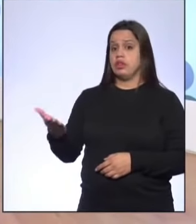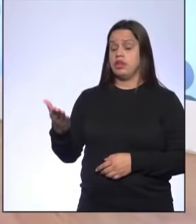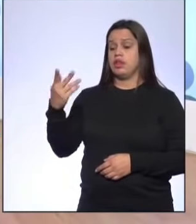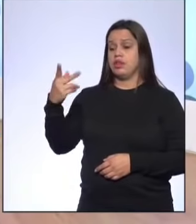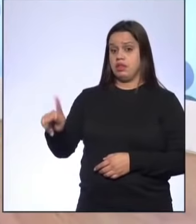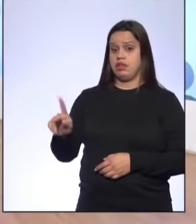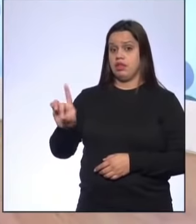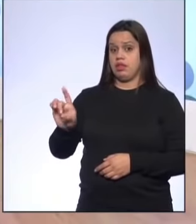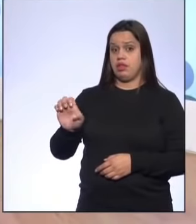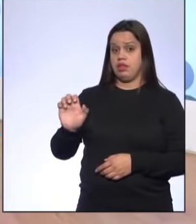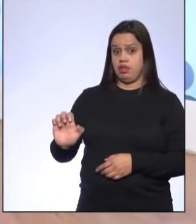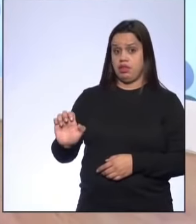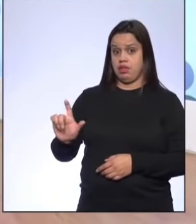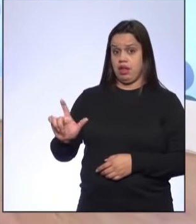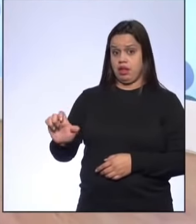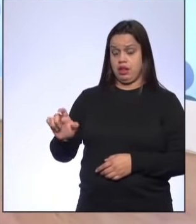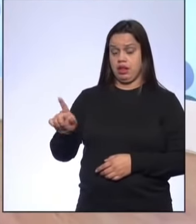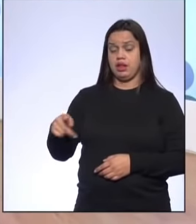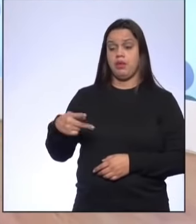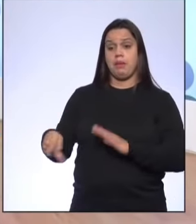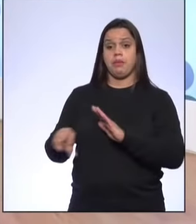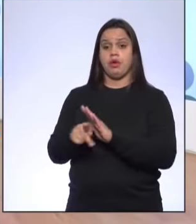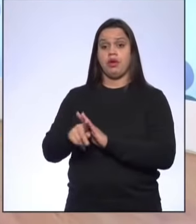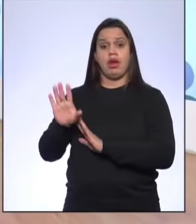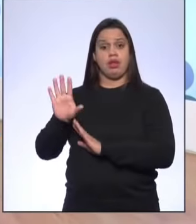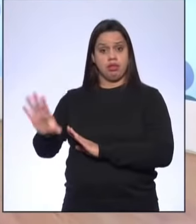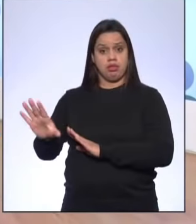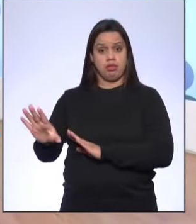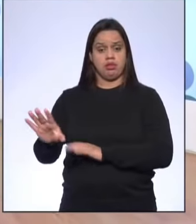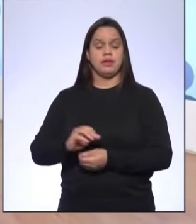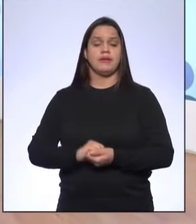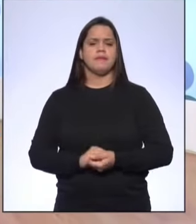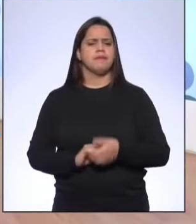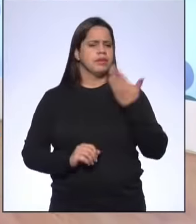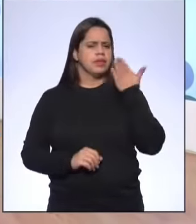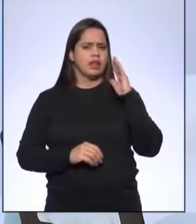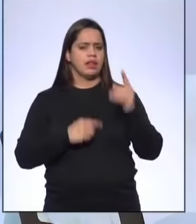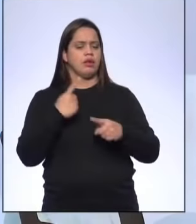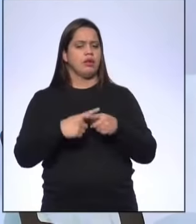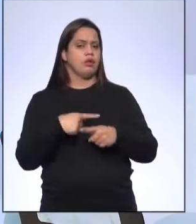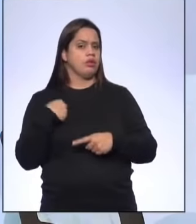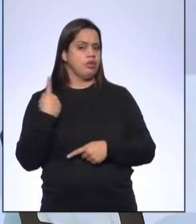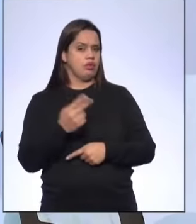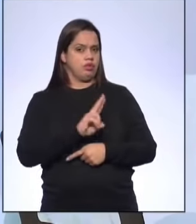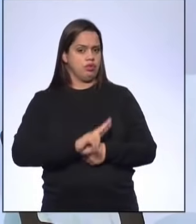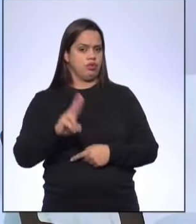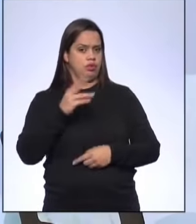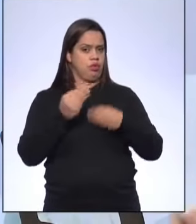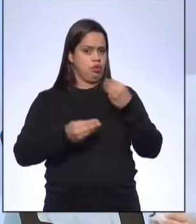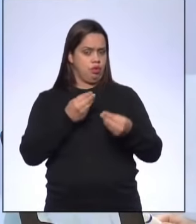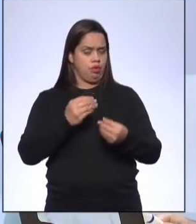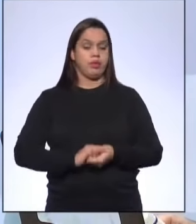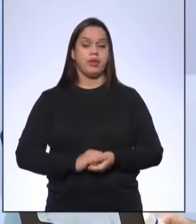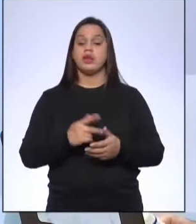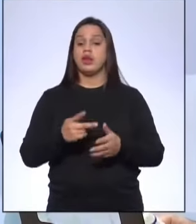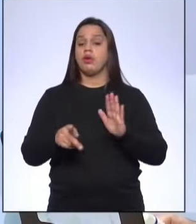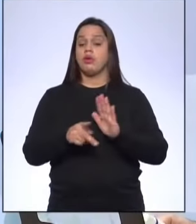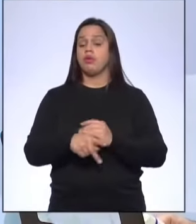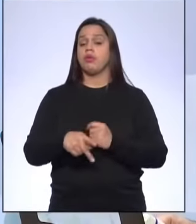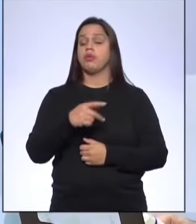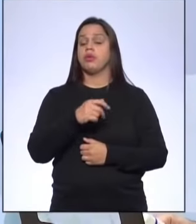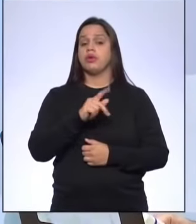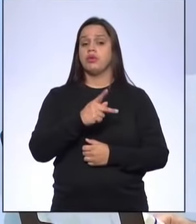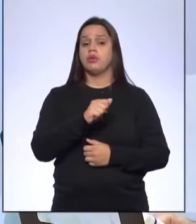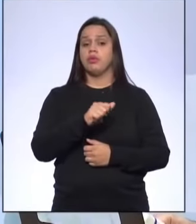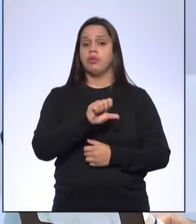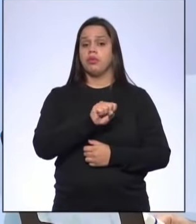dele significa posse dele entenderam como nós usamos então os possessivos indicam para